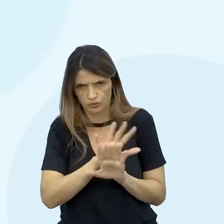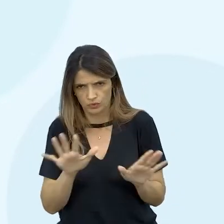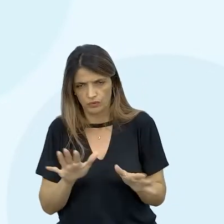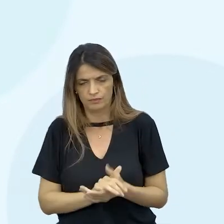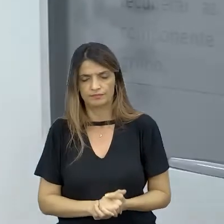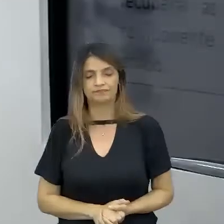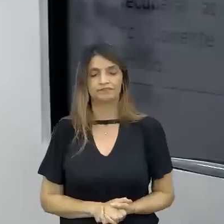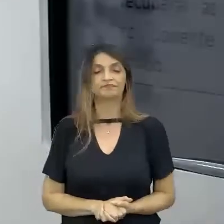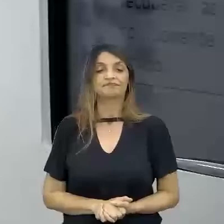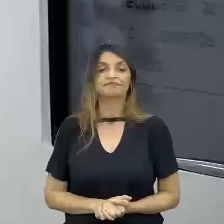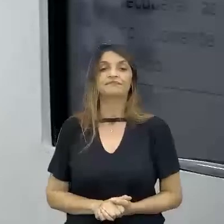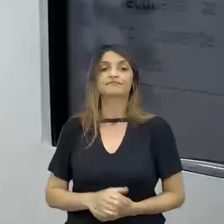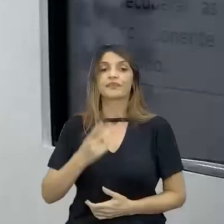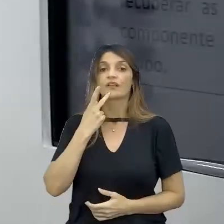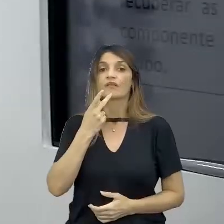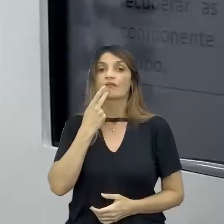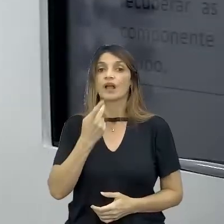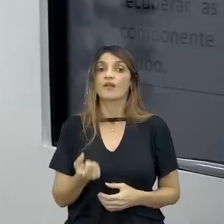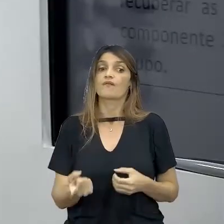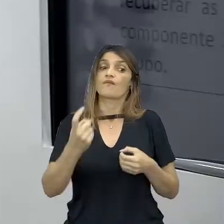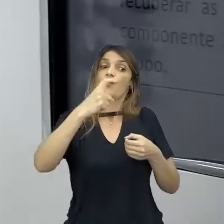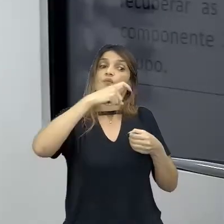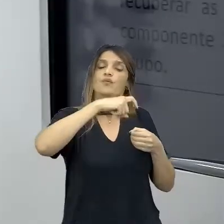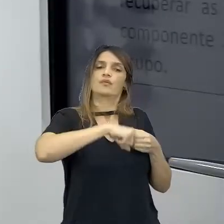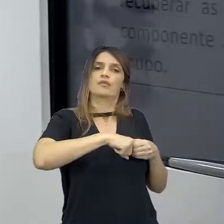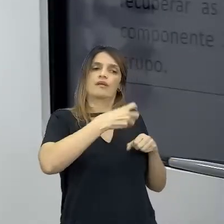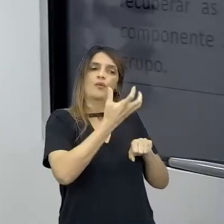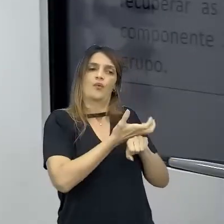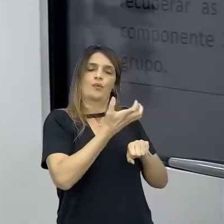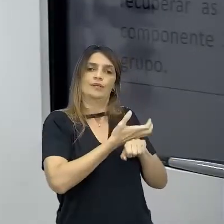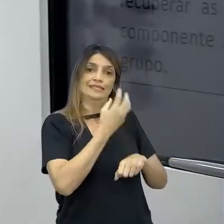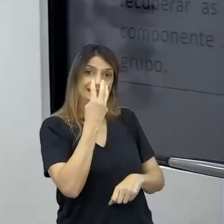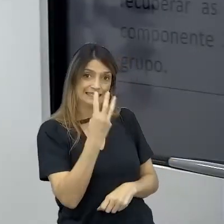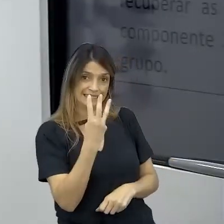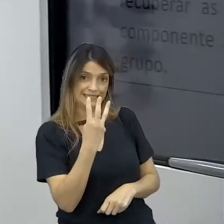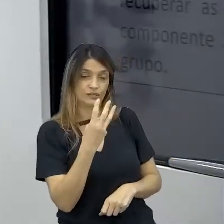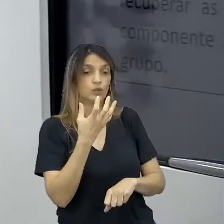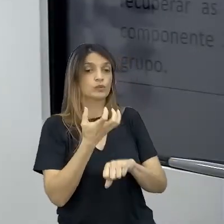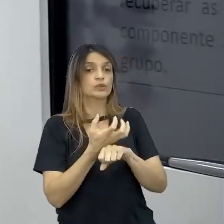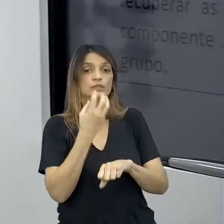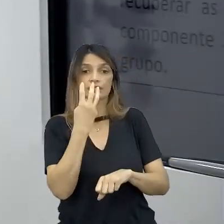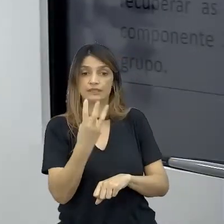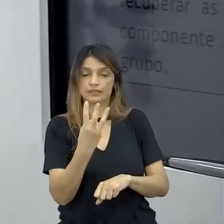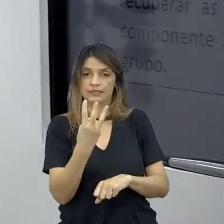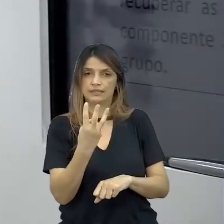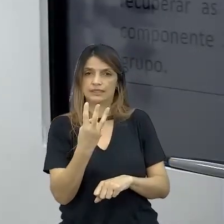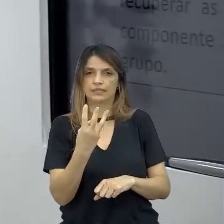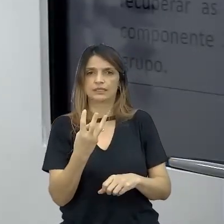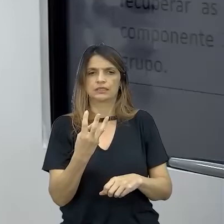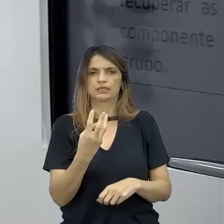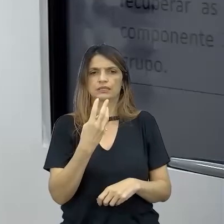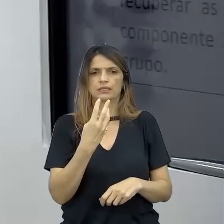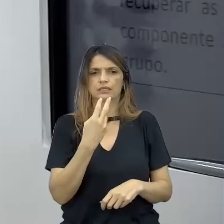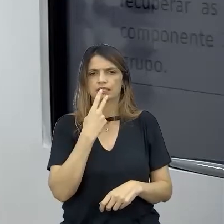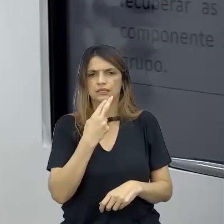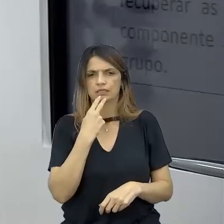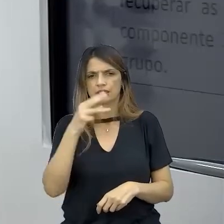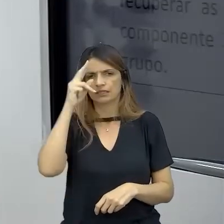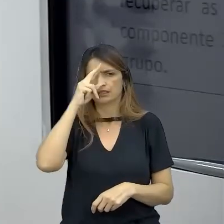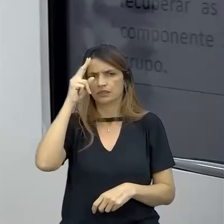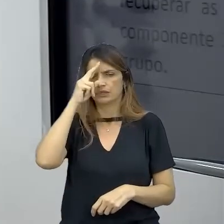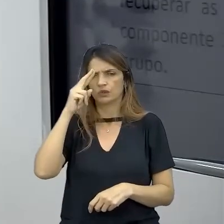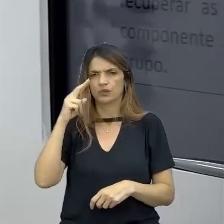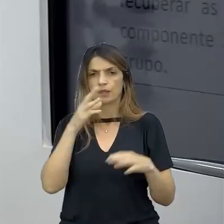assim de recuperar as discussões do componente 3, o componente 3 é narrativas históricas de sua